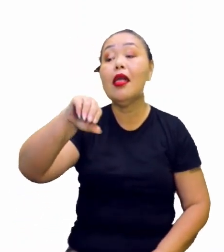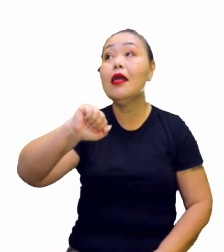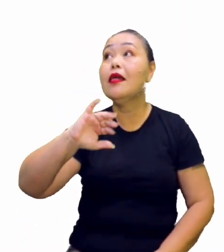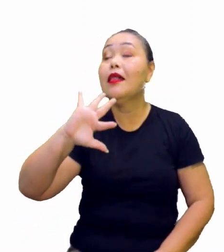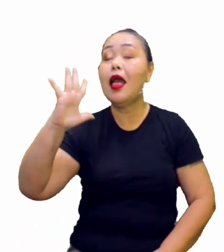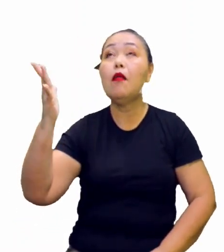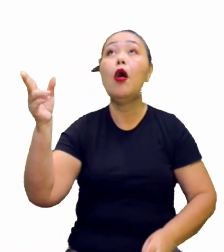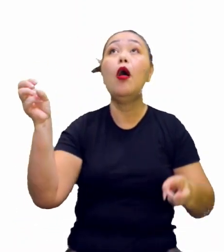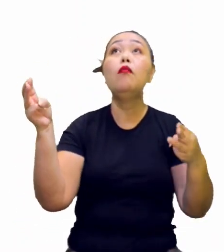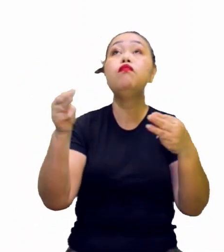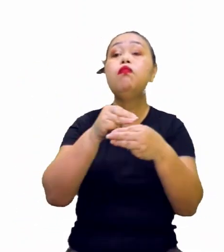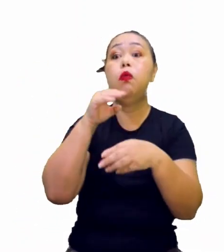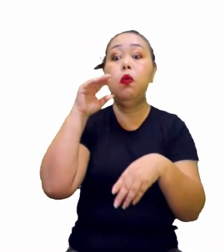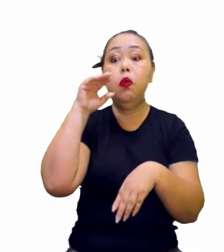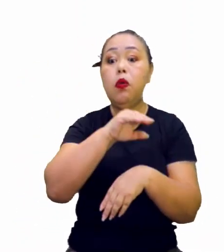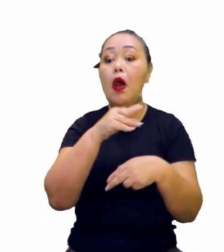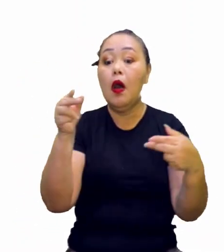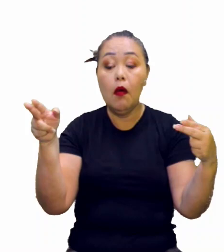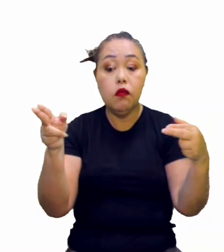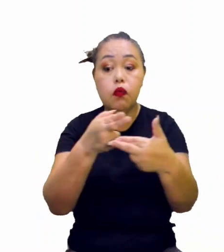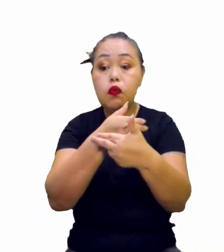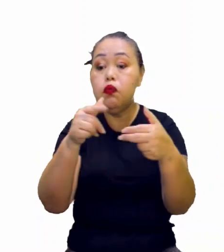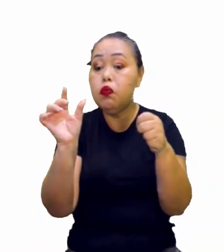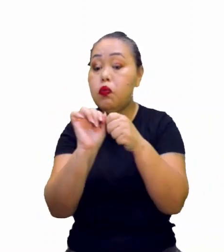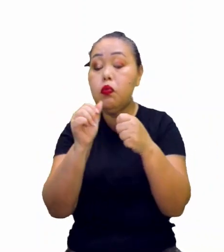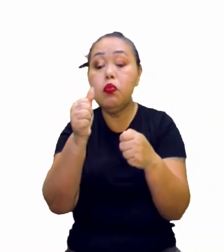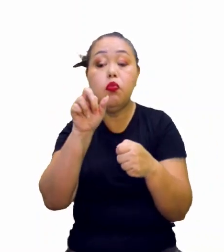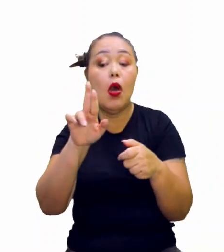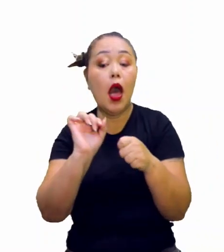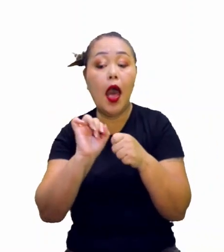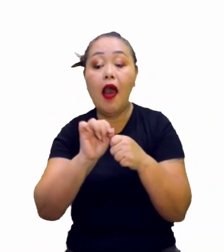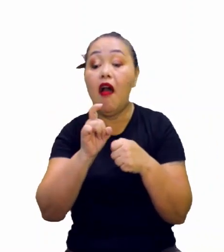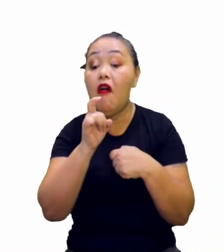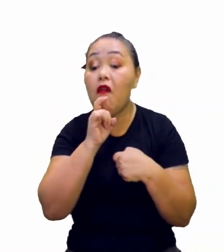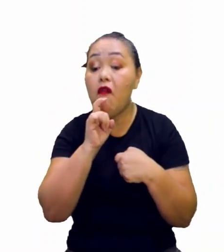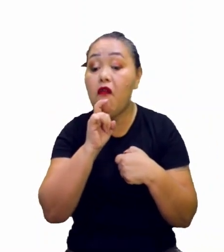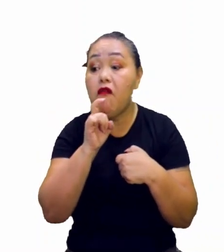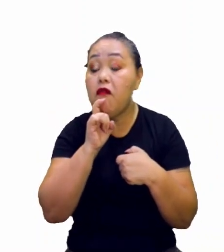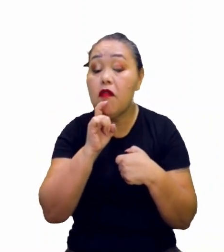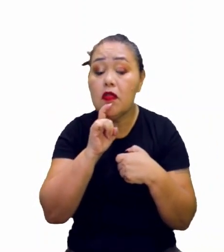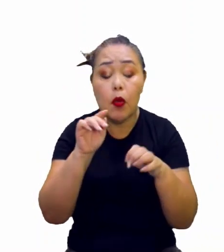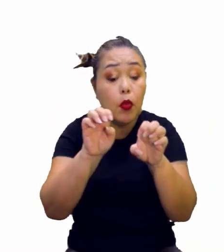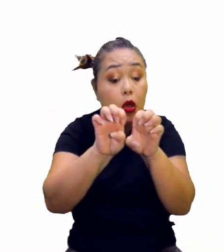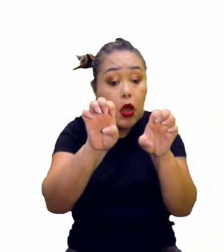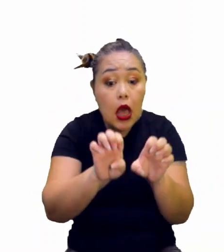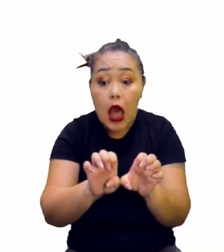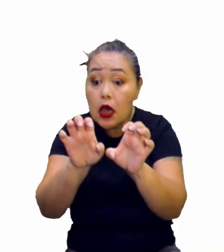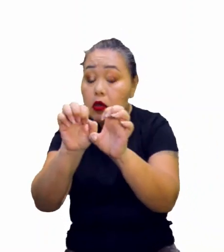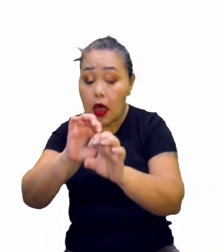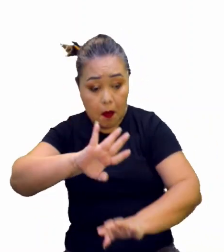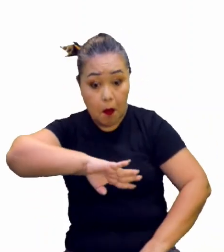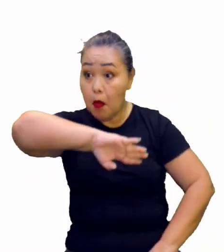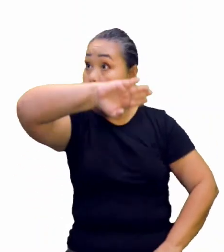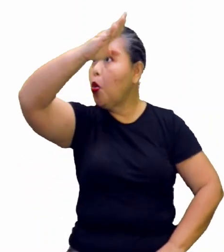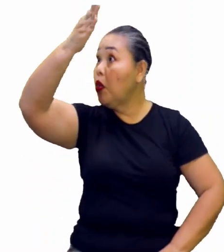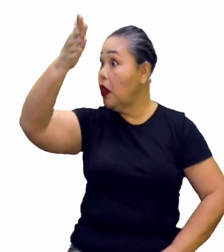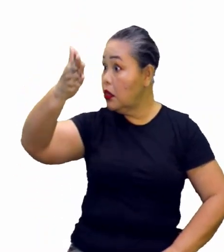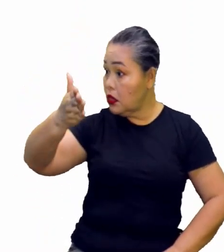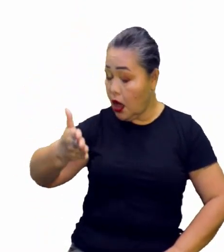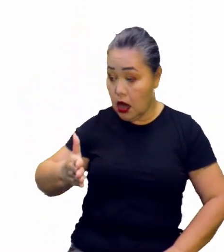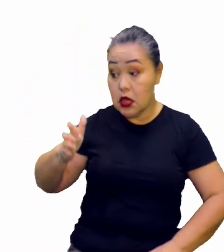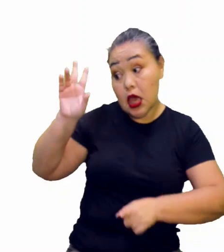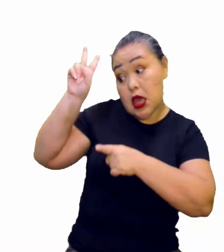quente, massa de ar fria, a estrutura geológica de determinadas montanhas que